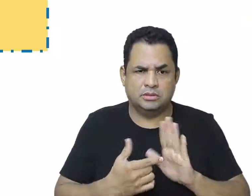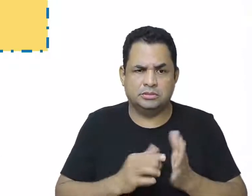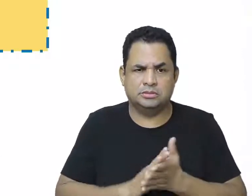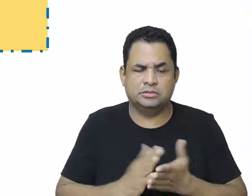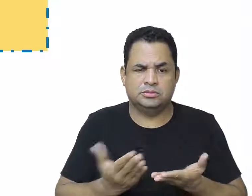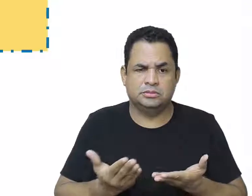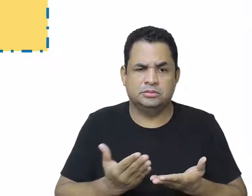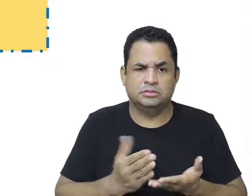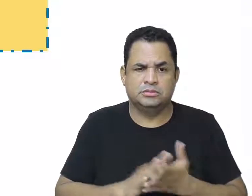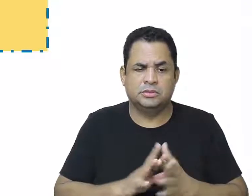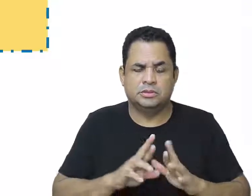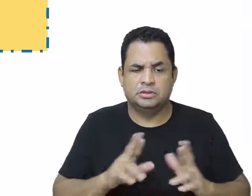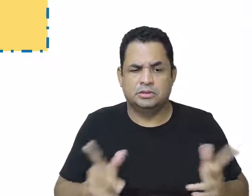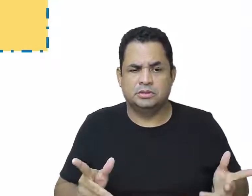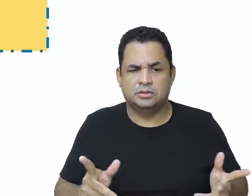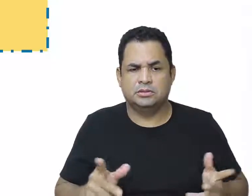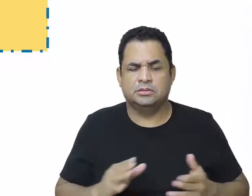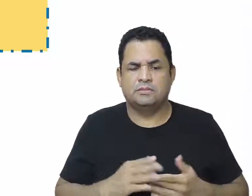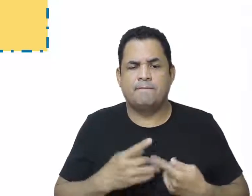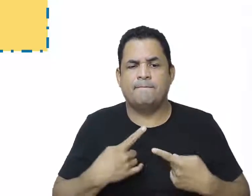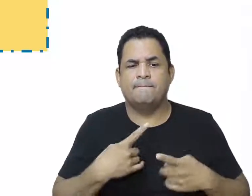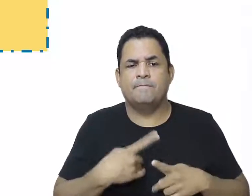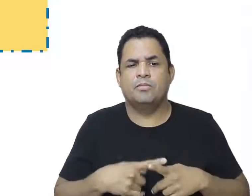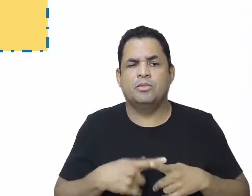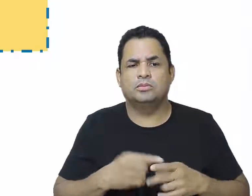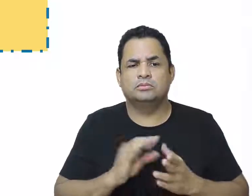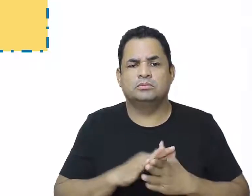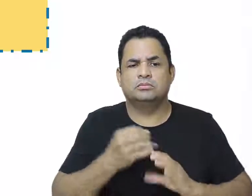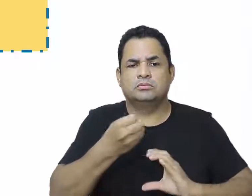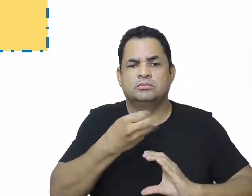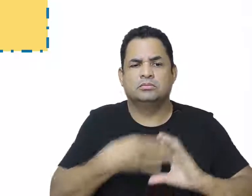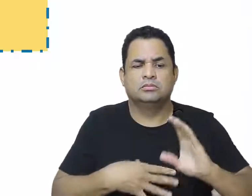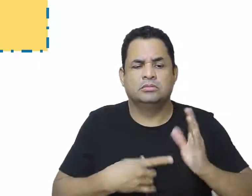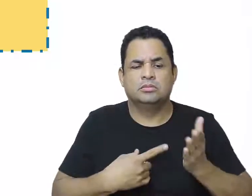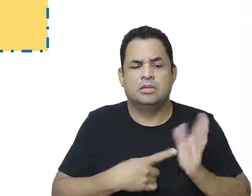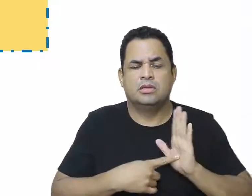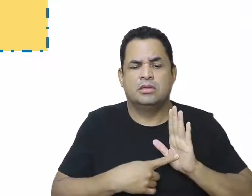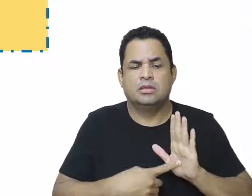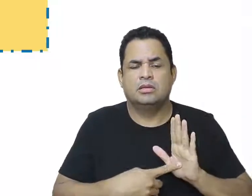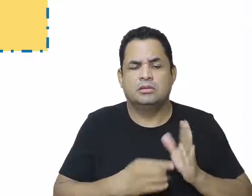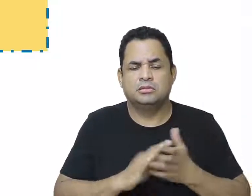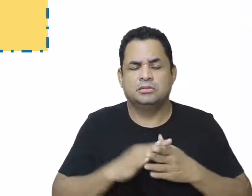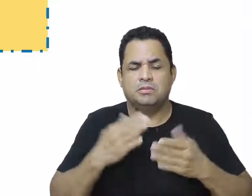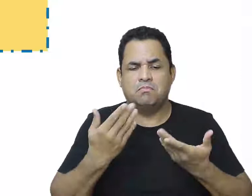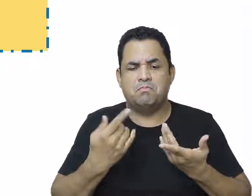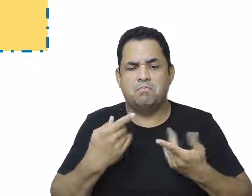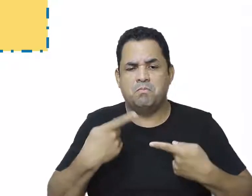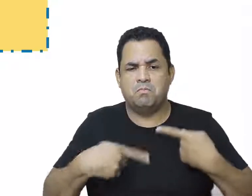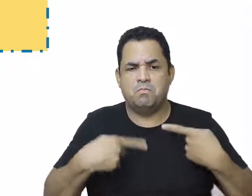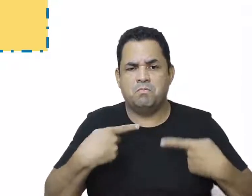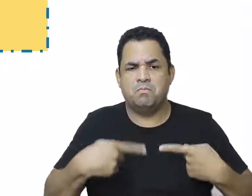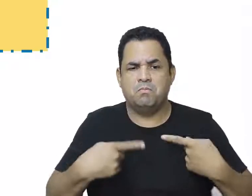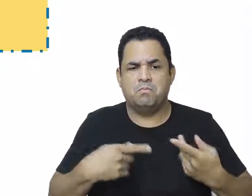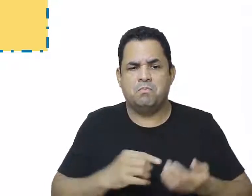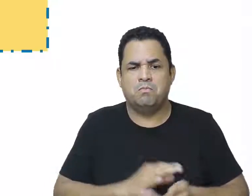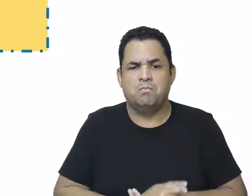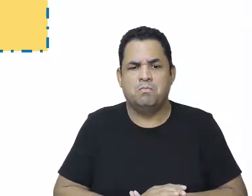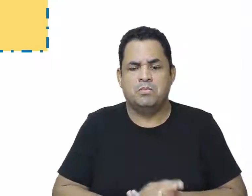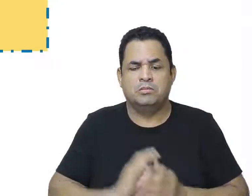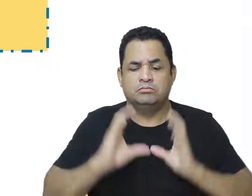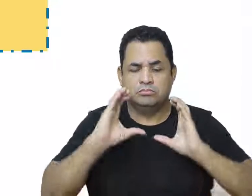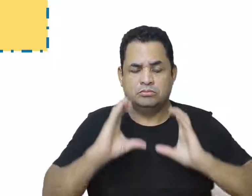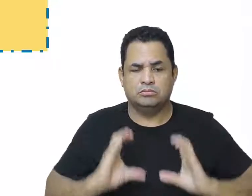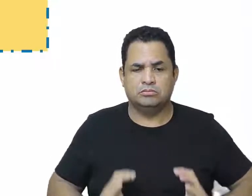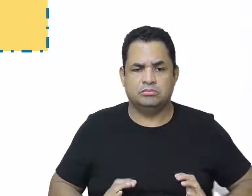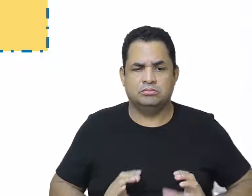de um certo modo diferente, porque se caracteriza pela representação política. Ou seja, os